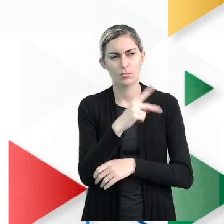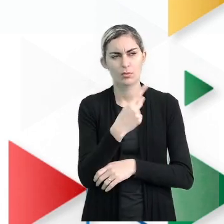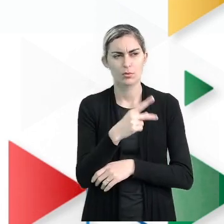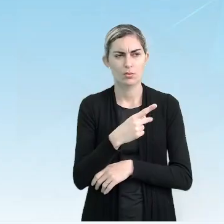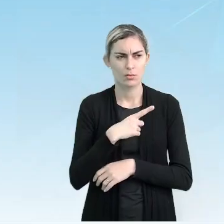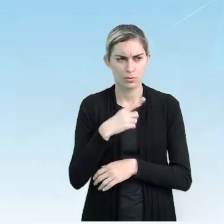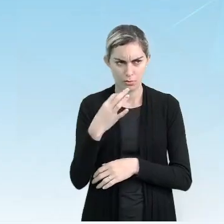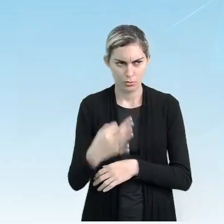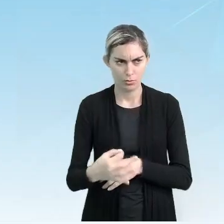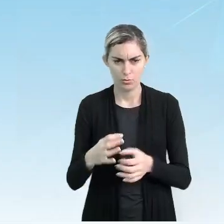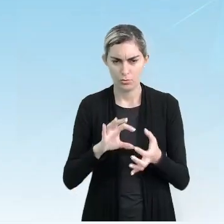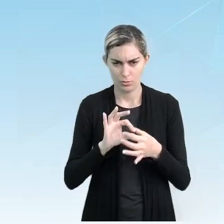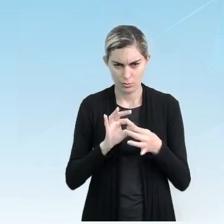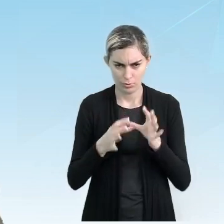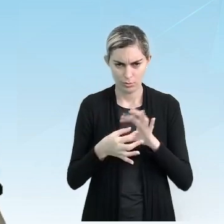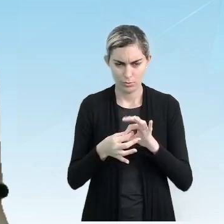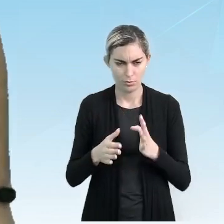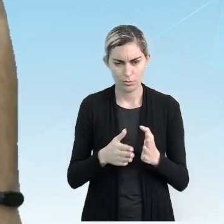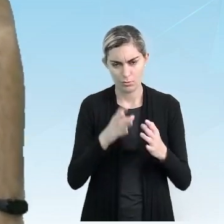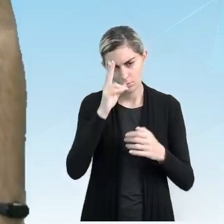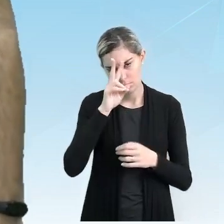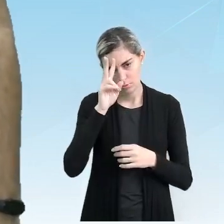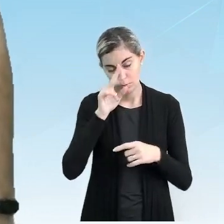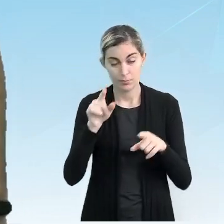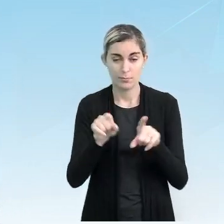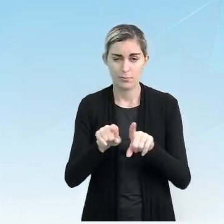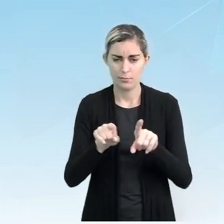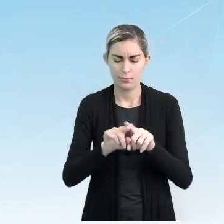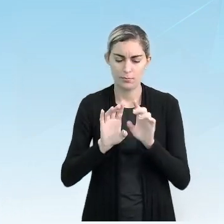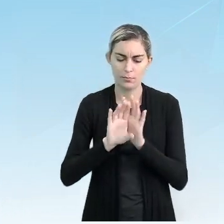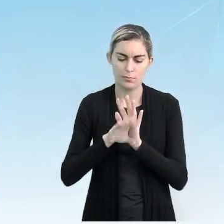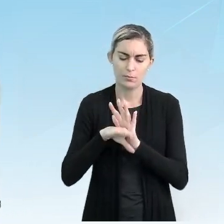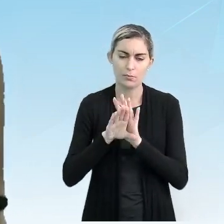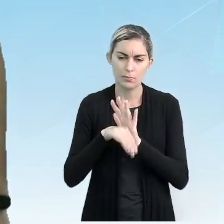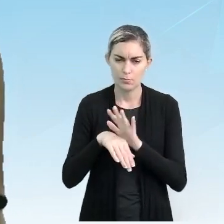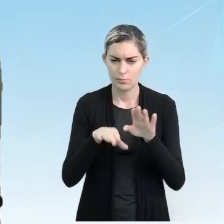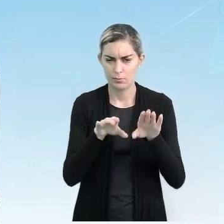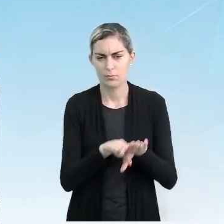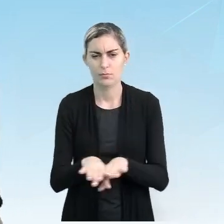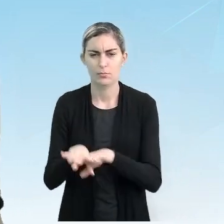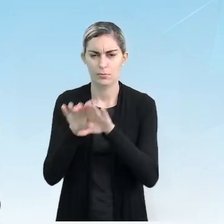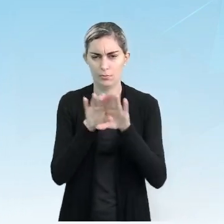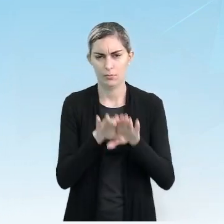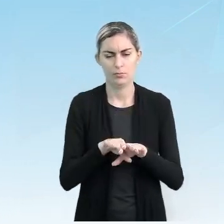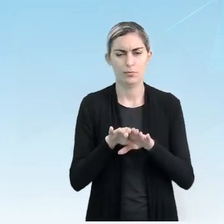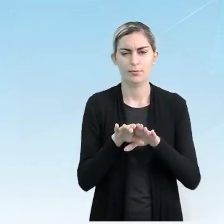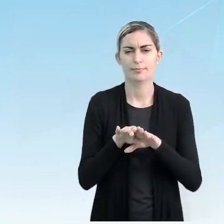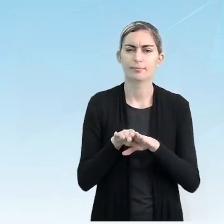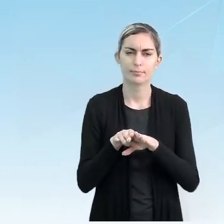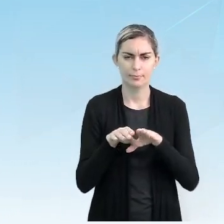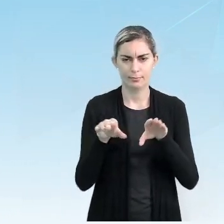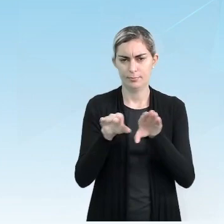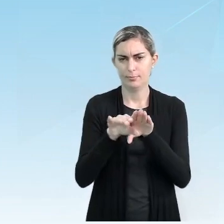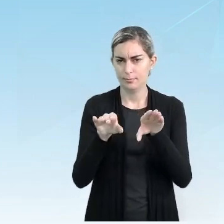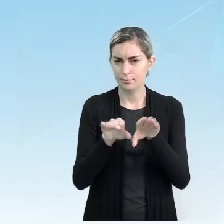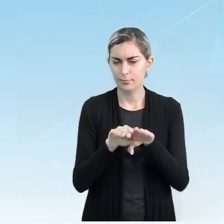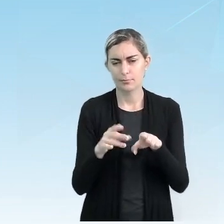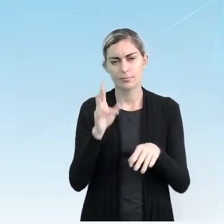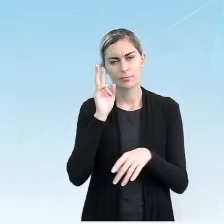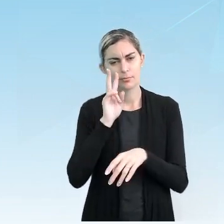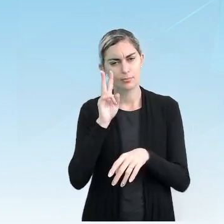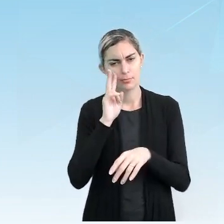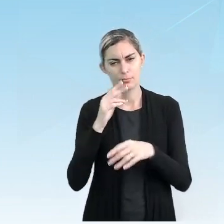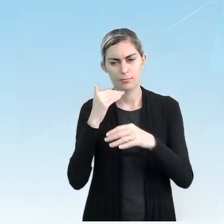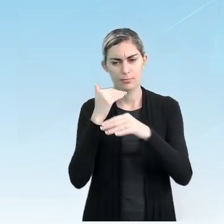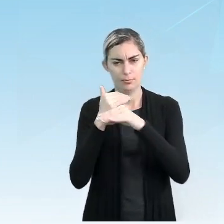essa corrida, professor? Lembrar também os conceitos, né, de igualdade, equidade. Isso. Lembrar o que é igualdade,